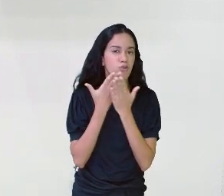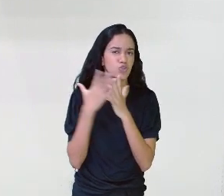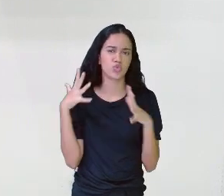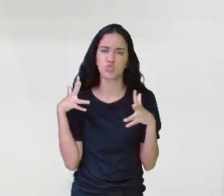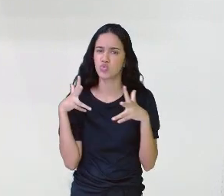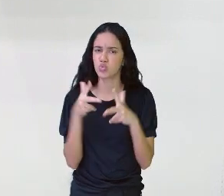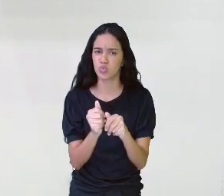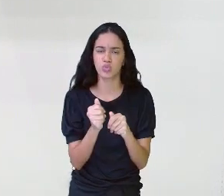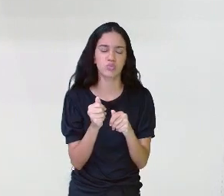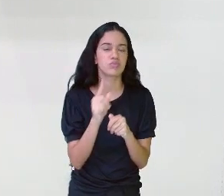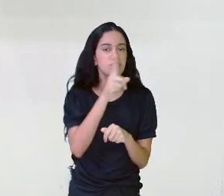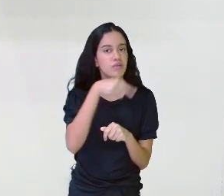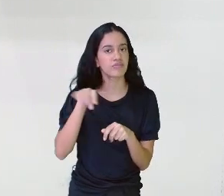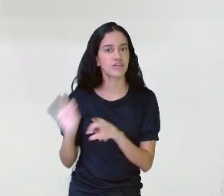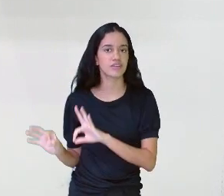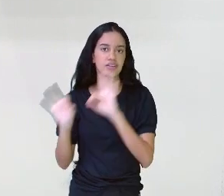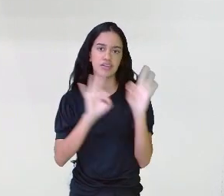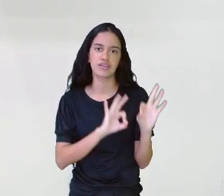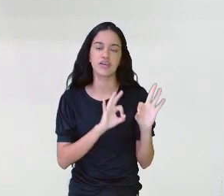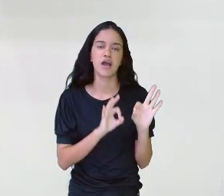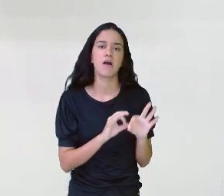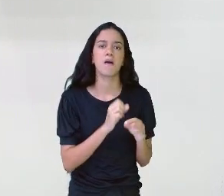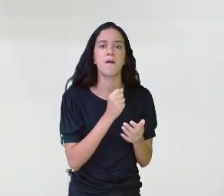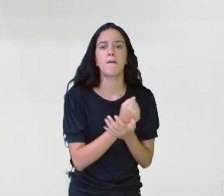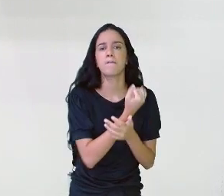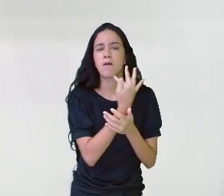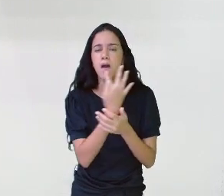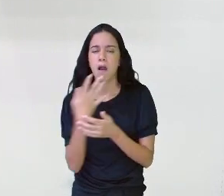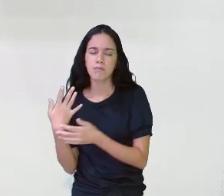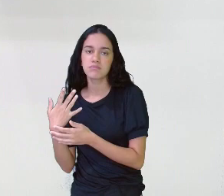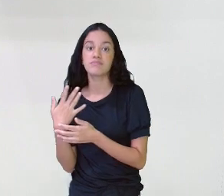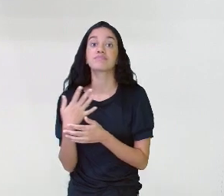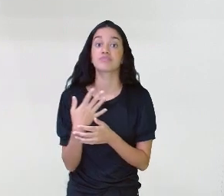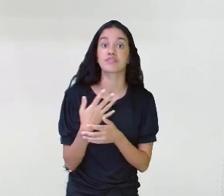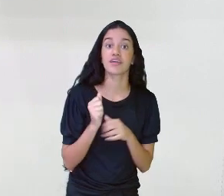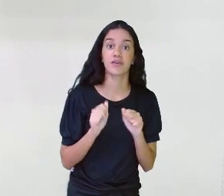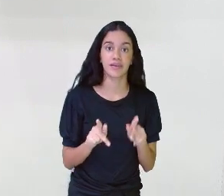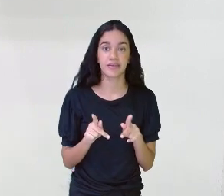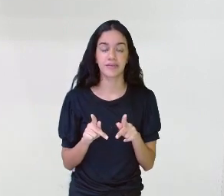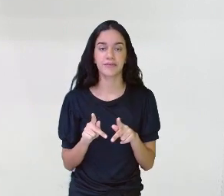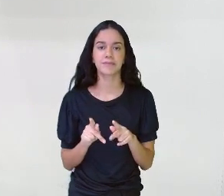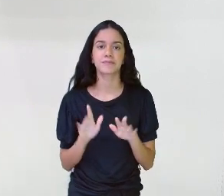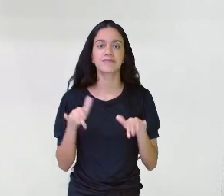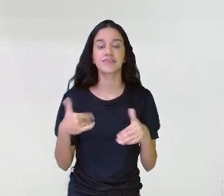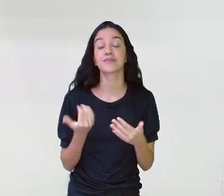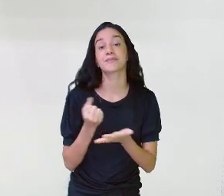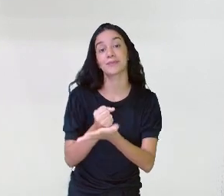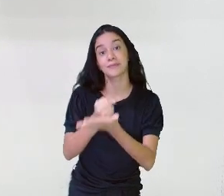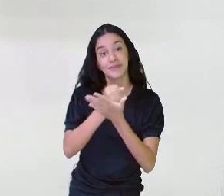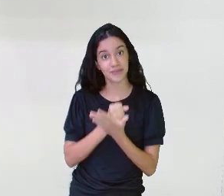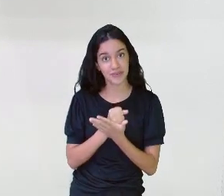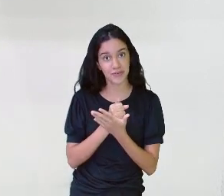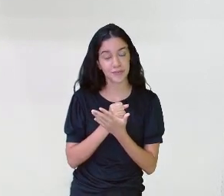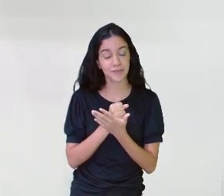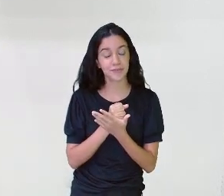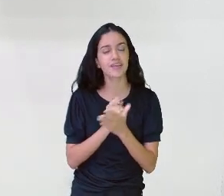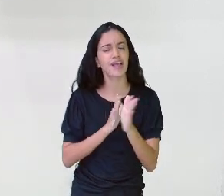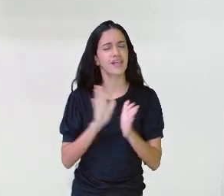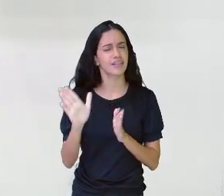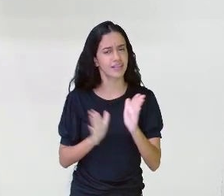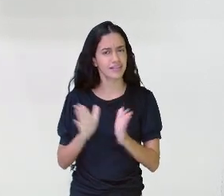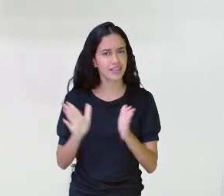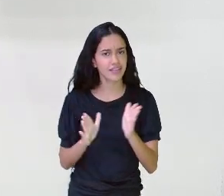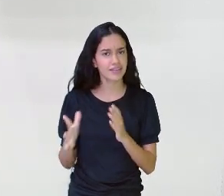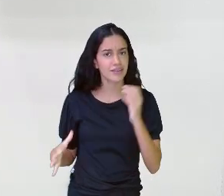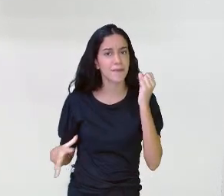para vocês assistirem quantas vezes quiserem. Beleza? Para me ajudar na acessibilidade,